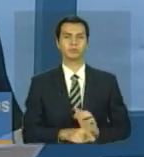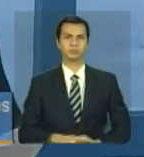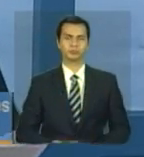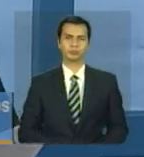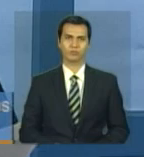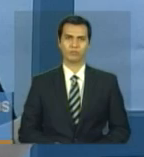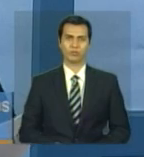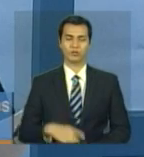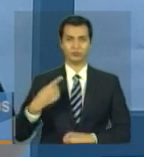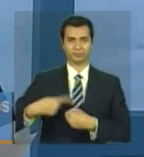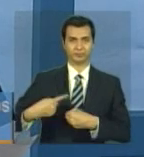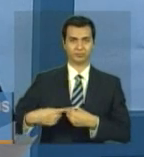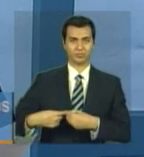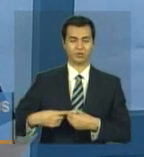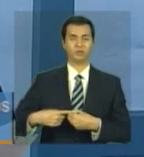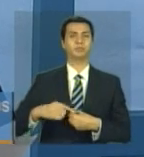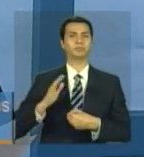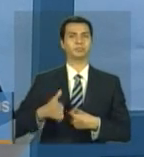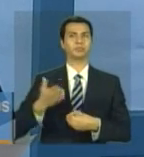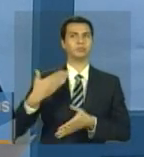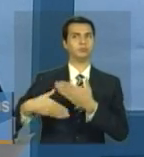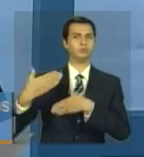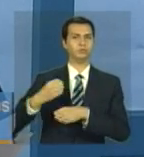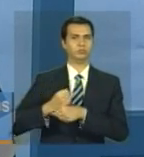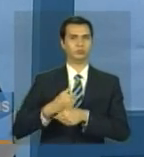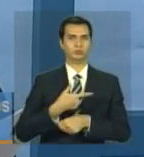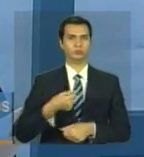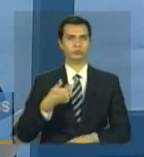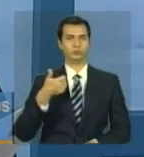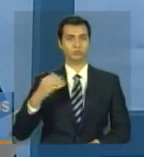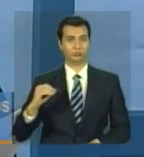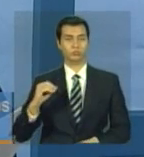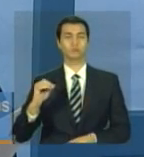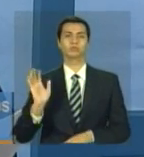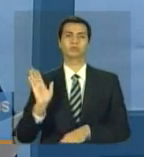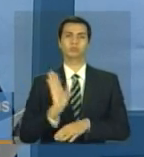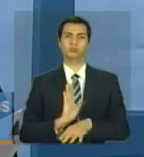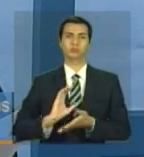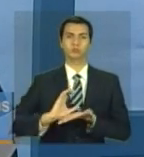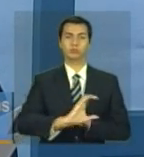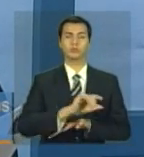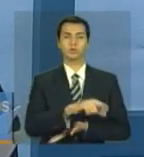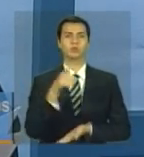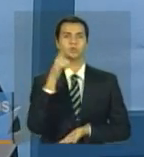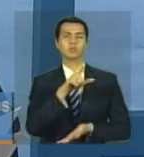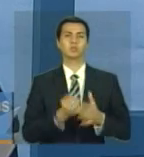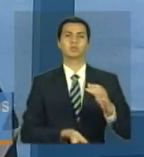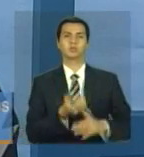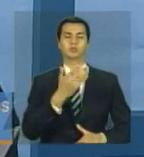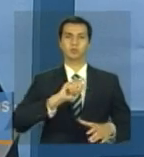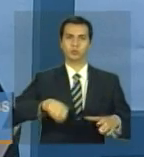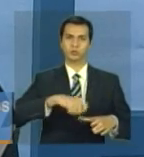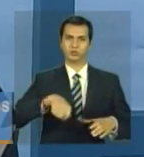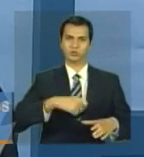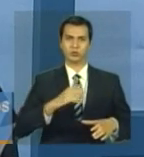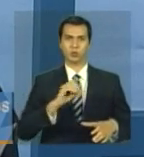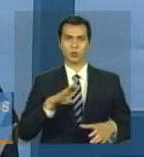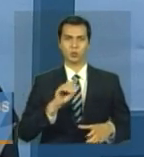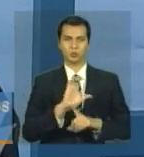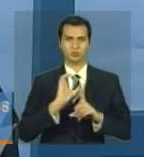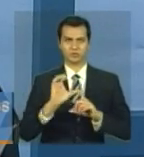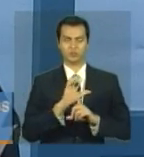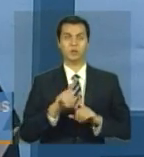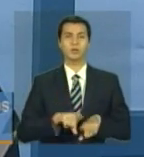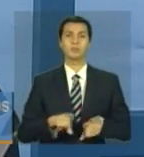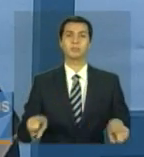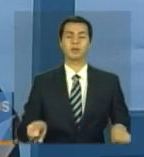o município foi beneficiado no ano de 2010 para a implantação da cozinha comunitária, mas tem enfrentado muita dificuldade em